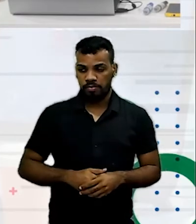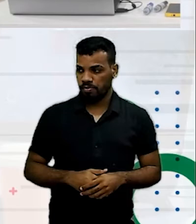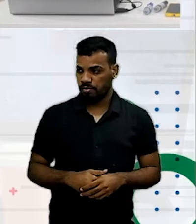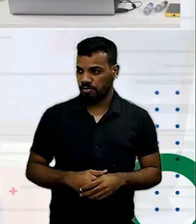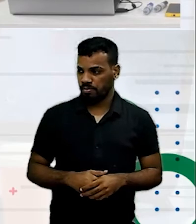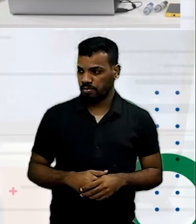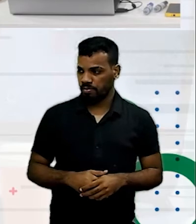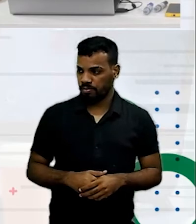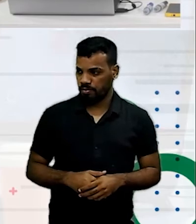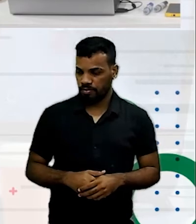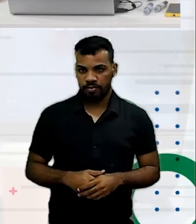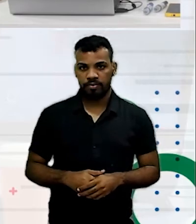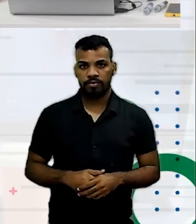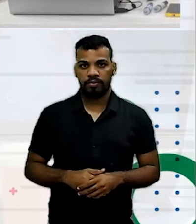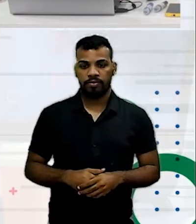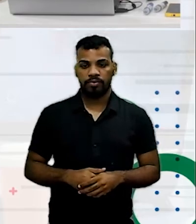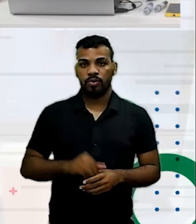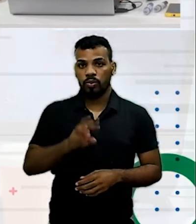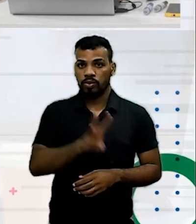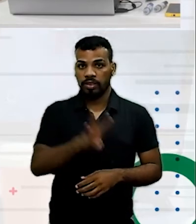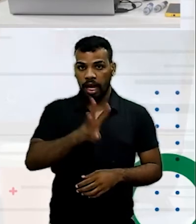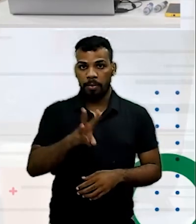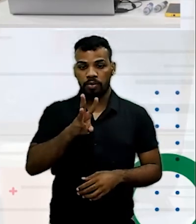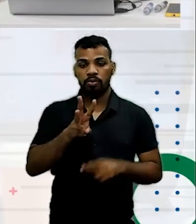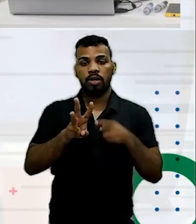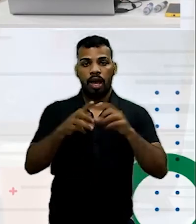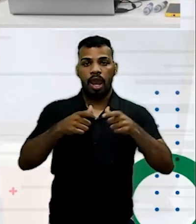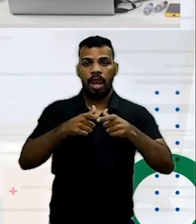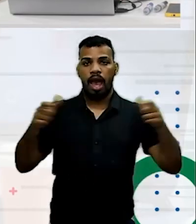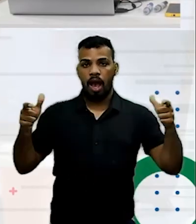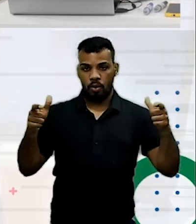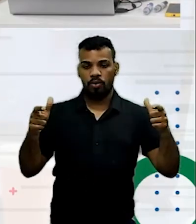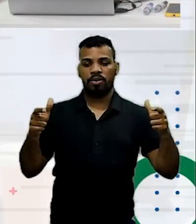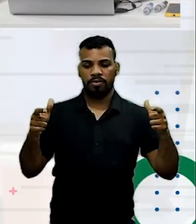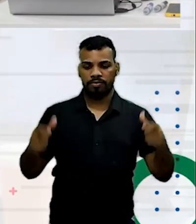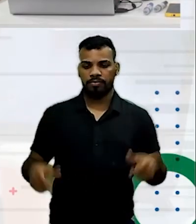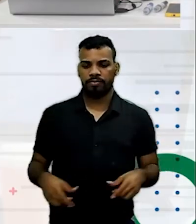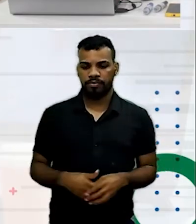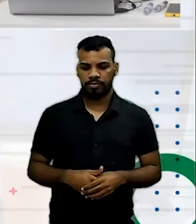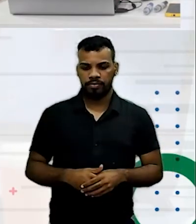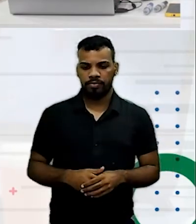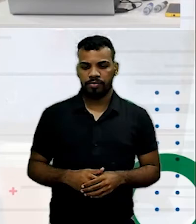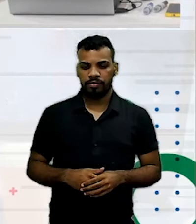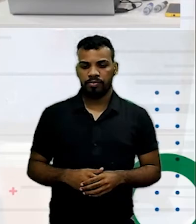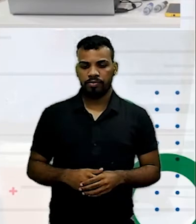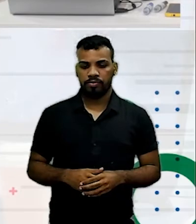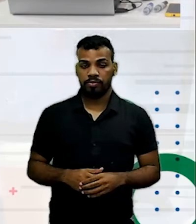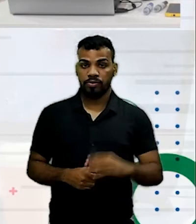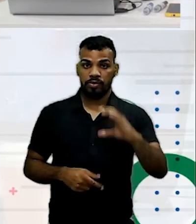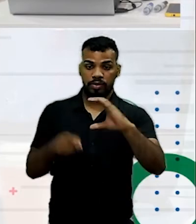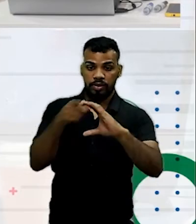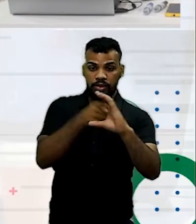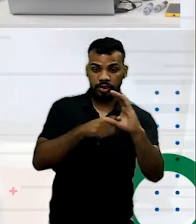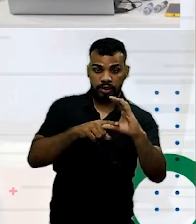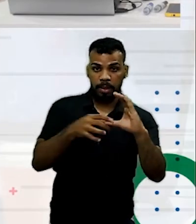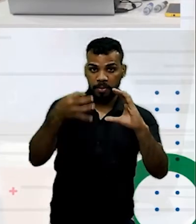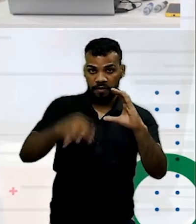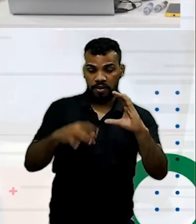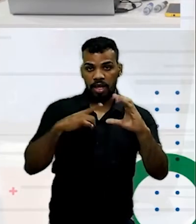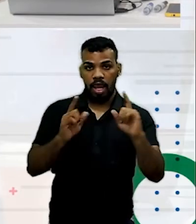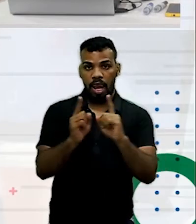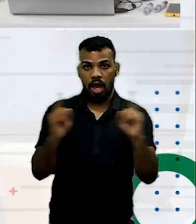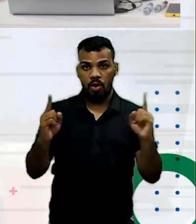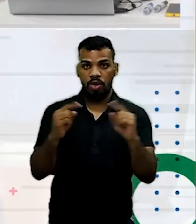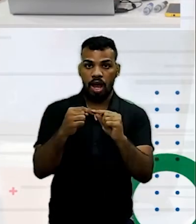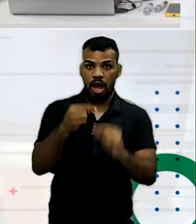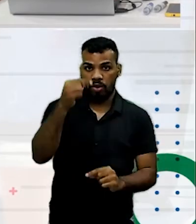O W é a minha largura. Por ser um círculo perfeito, a largura e a altura